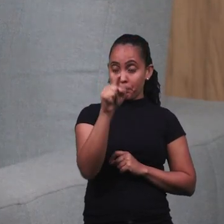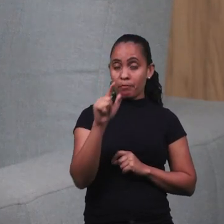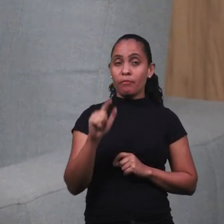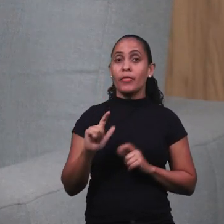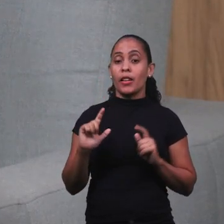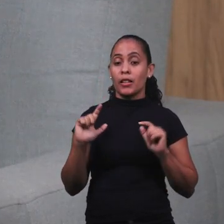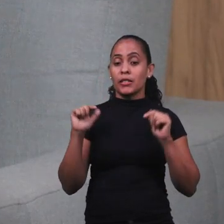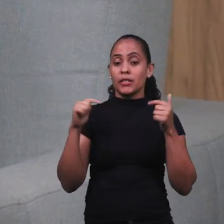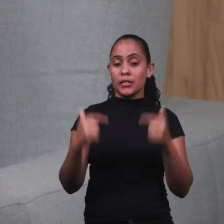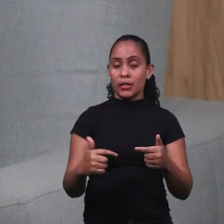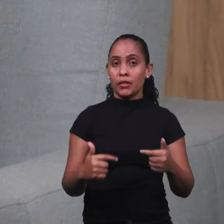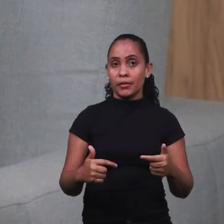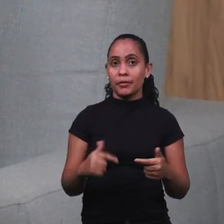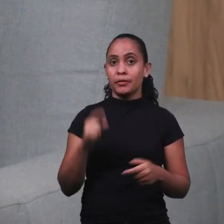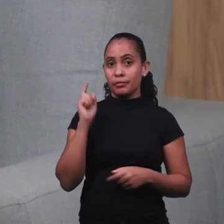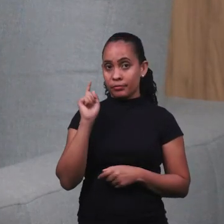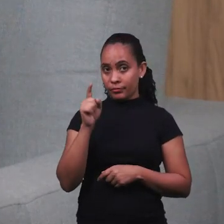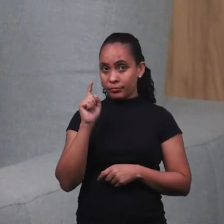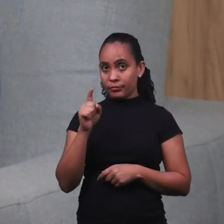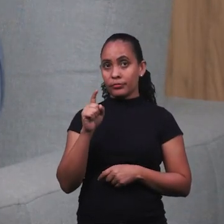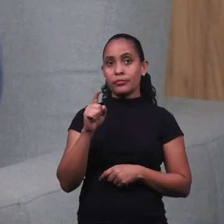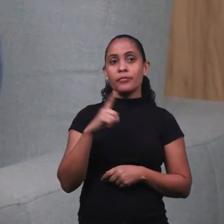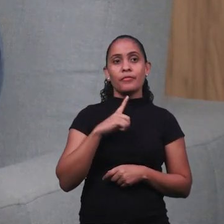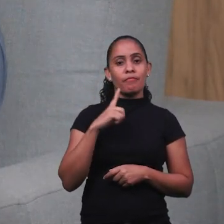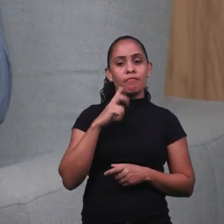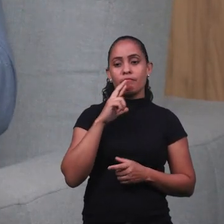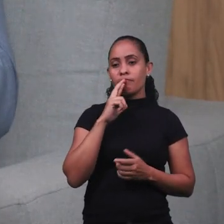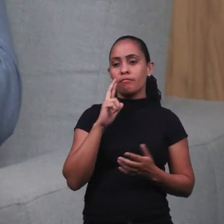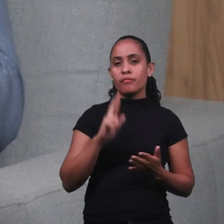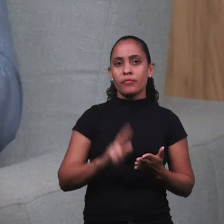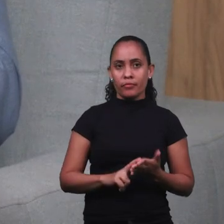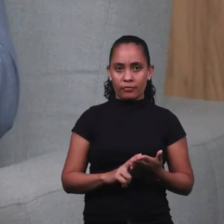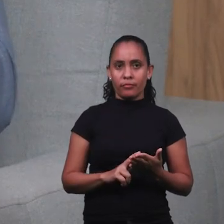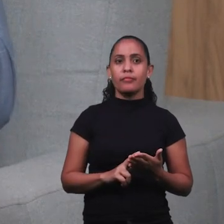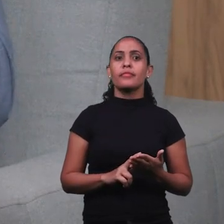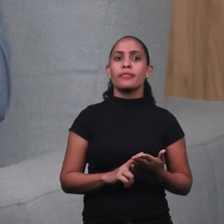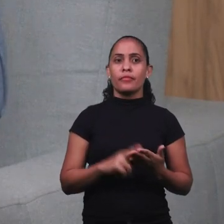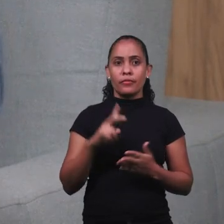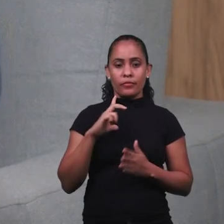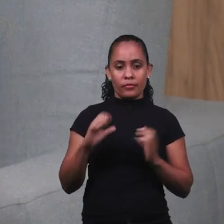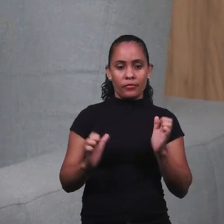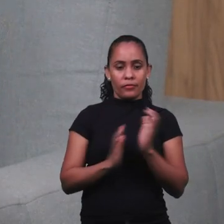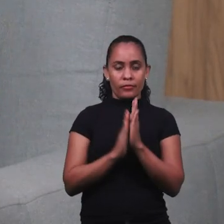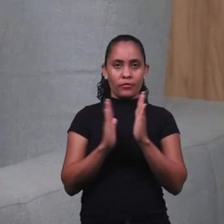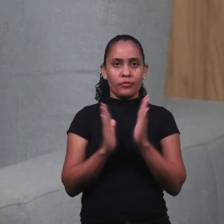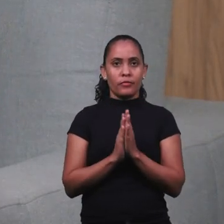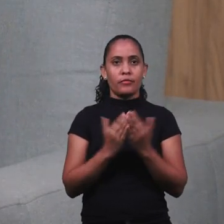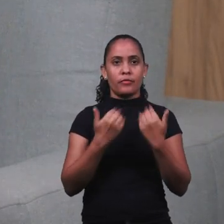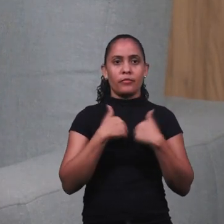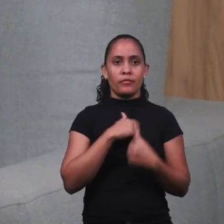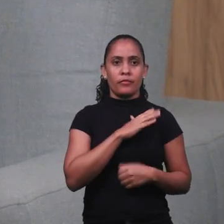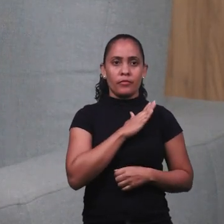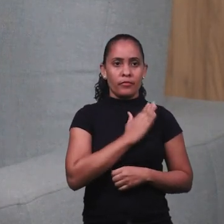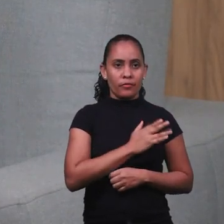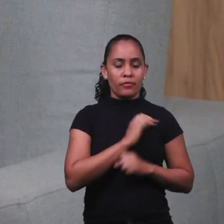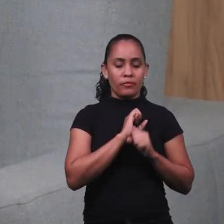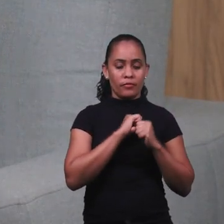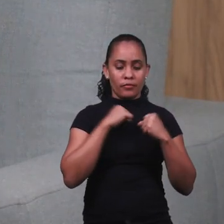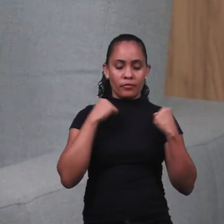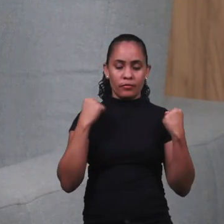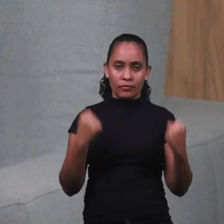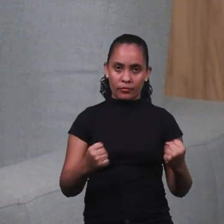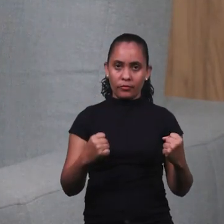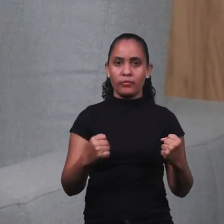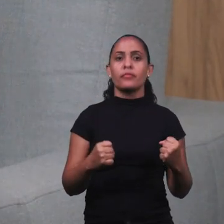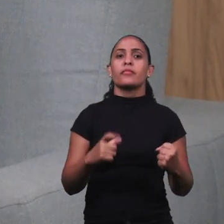realizando, a obra que você está realizando, vai ter um resultado lá na frente. O louvor vai entrar dentro do lar, vai trazer libertação,